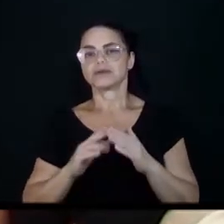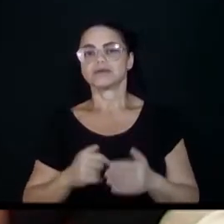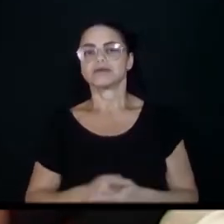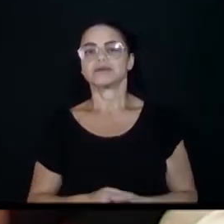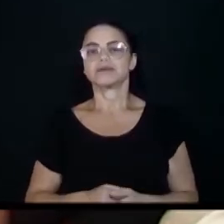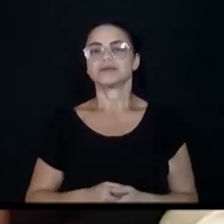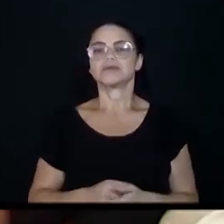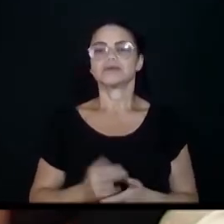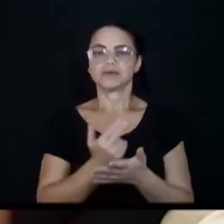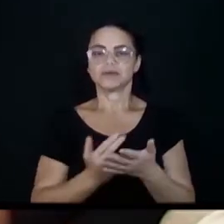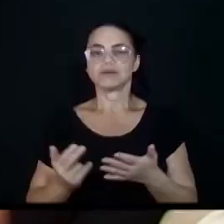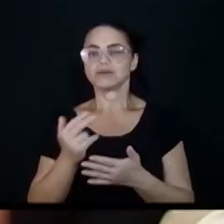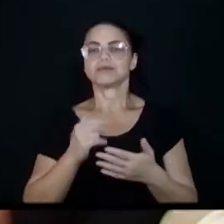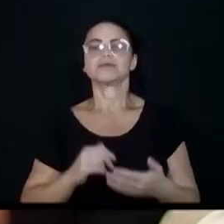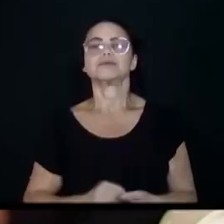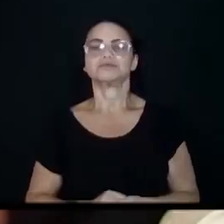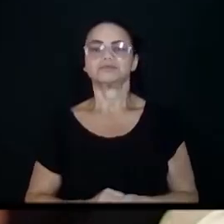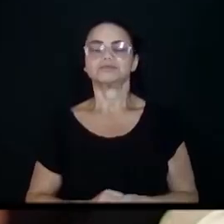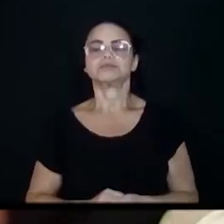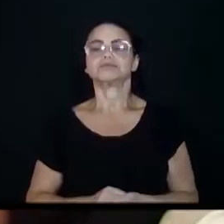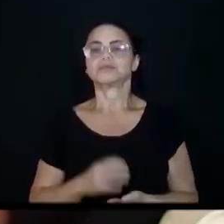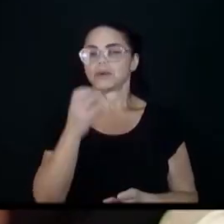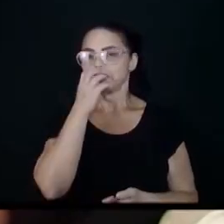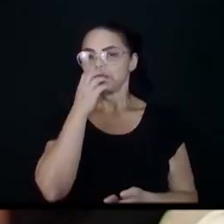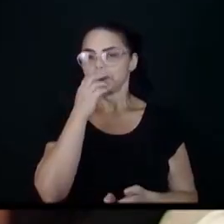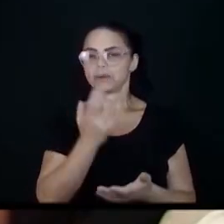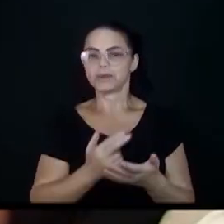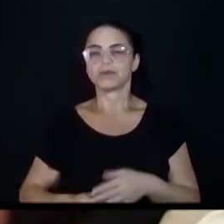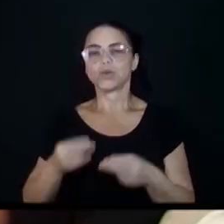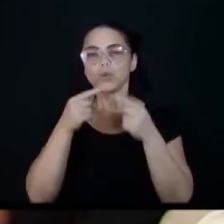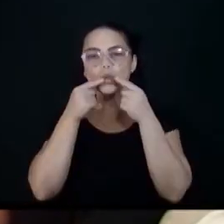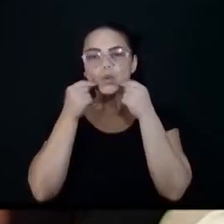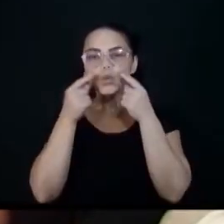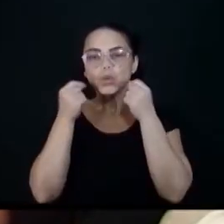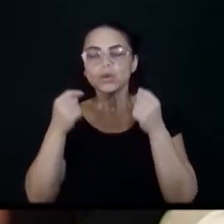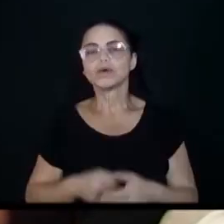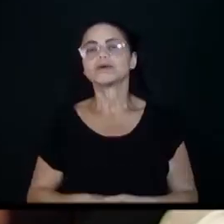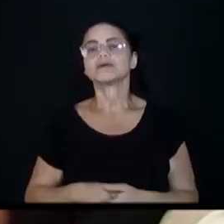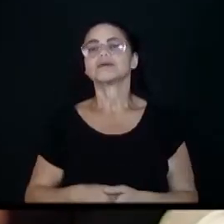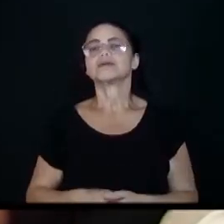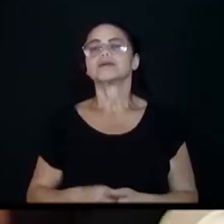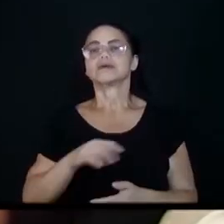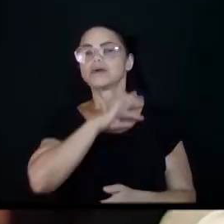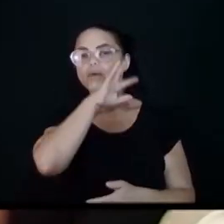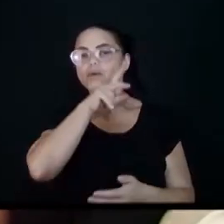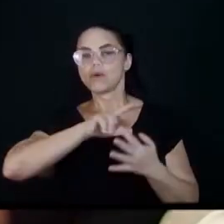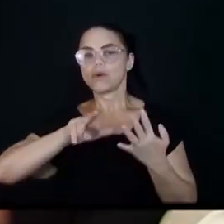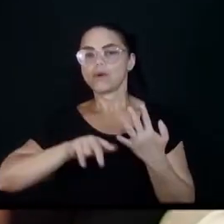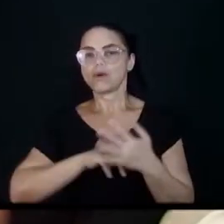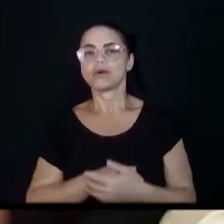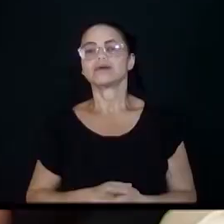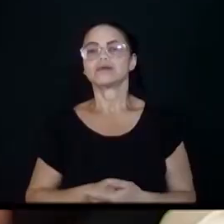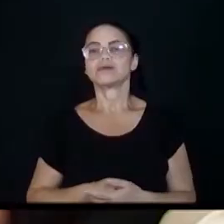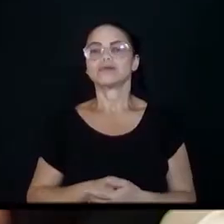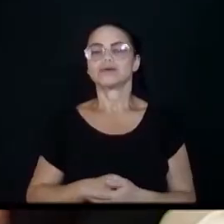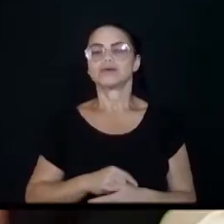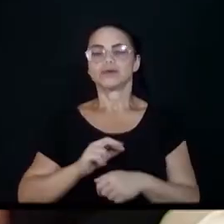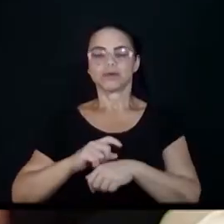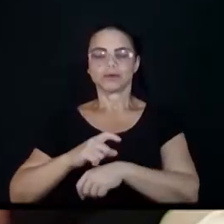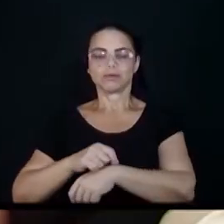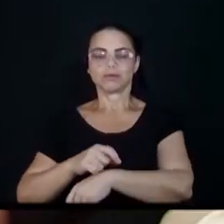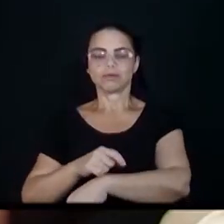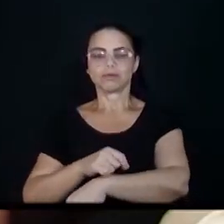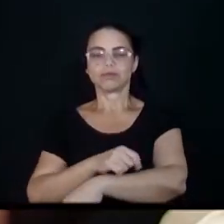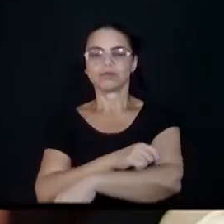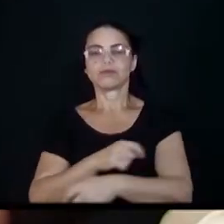fazer cachorro, gosto de fazer gato, gosto de fazer animais e gosto de fazer comida também. E você aprende bastante coisa